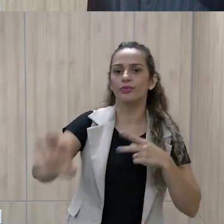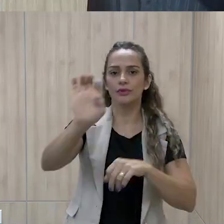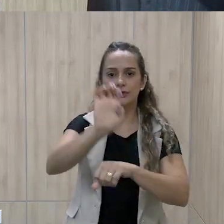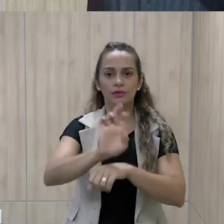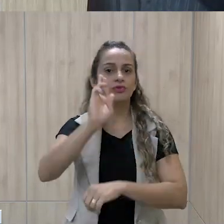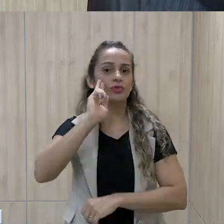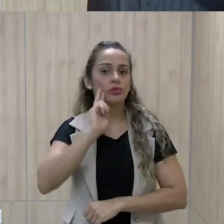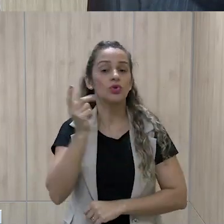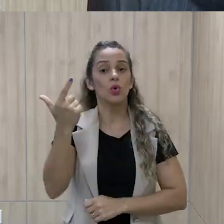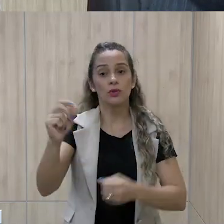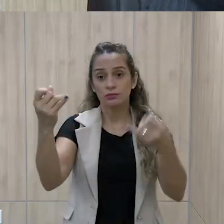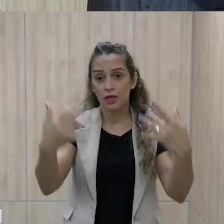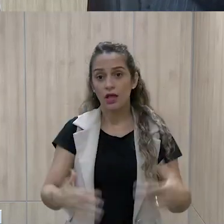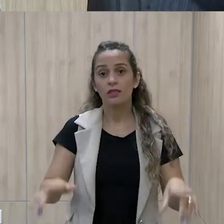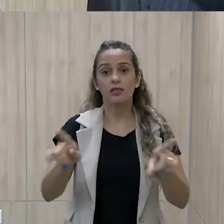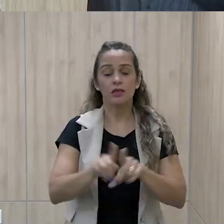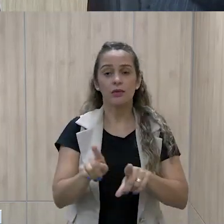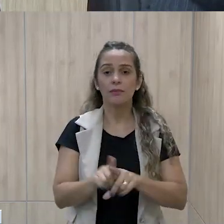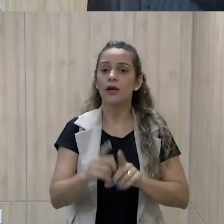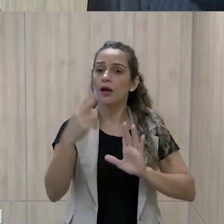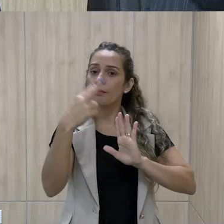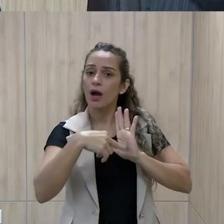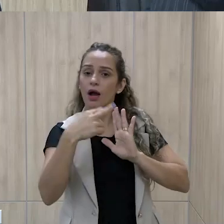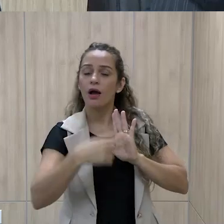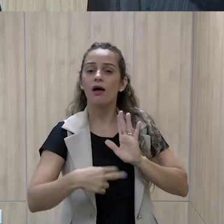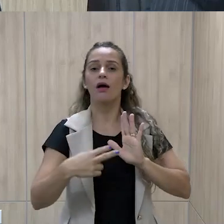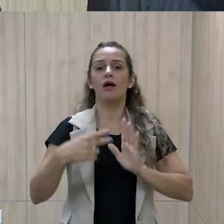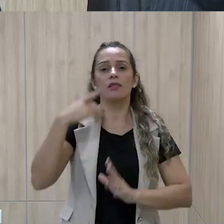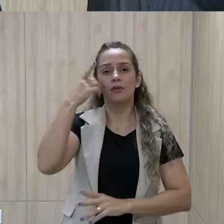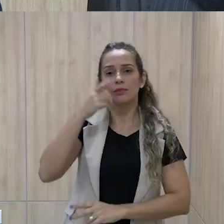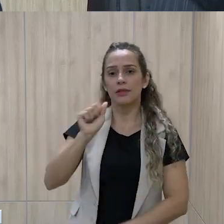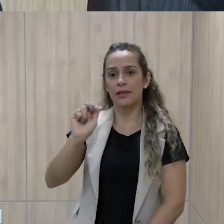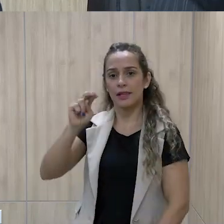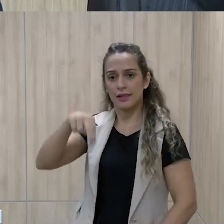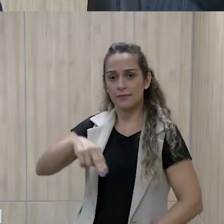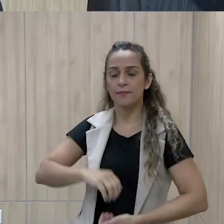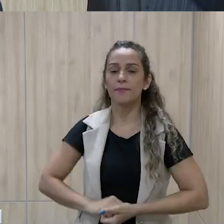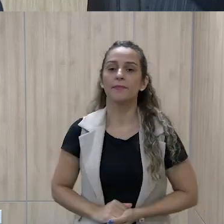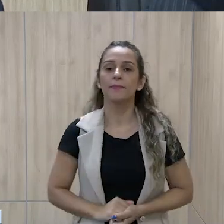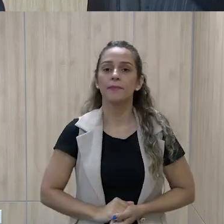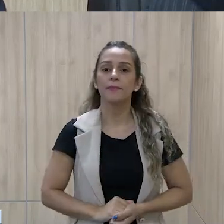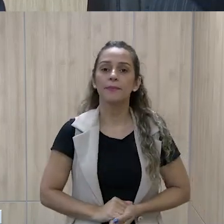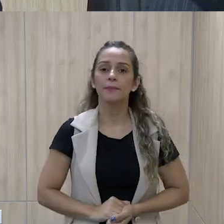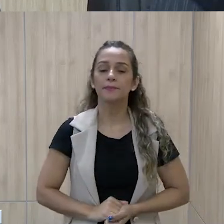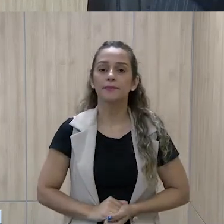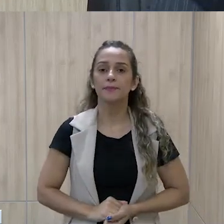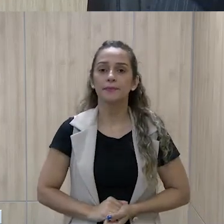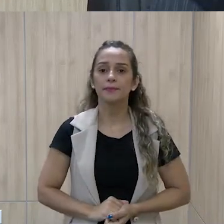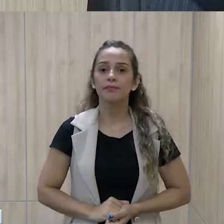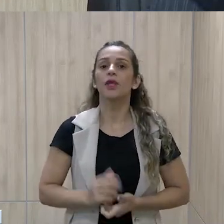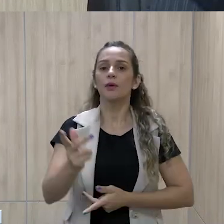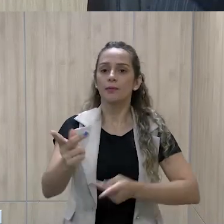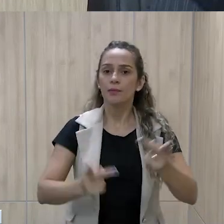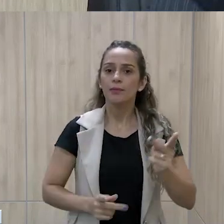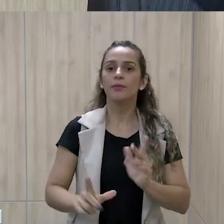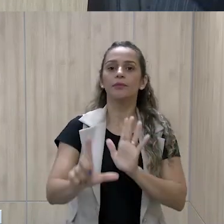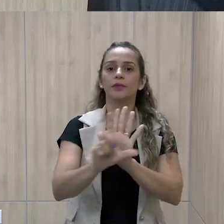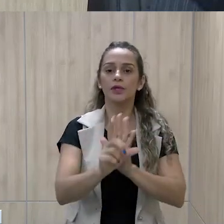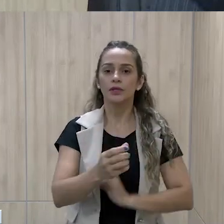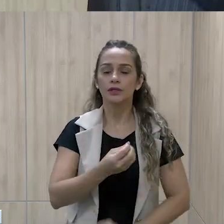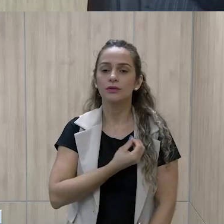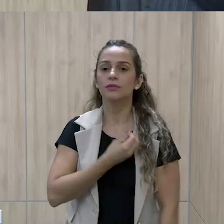no âmbito do Estado de Rondônia e da outra providência para relatar Deputado Alan n Queiroz